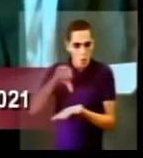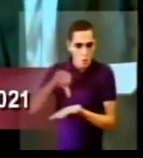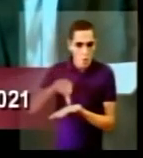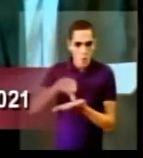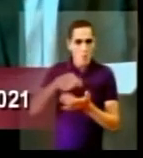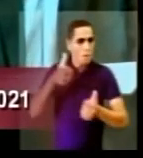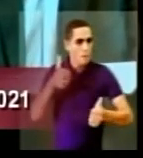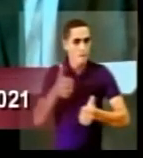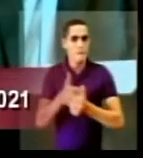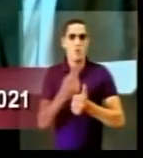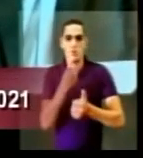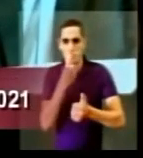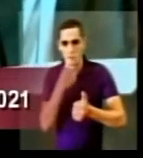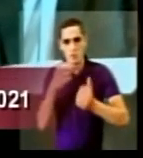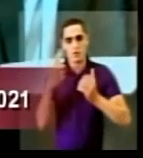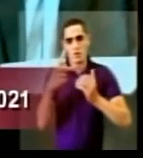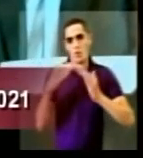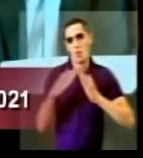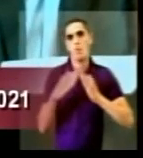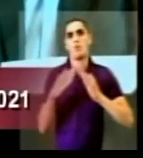residência